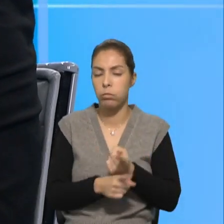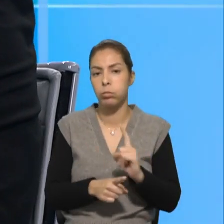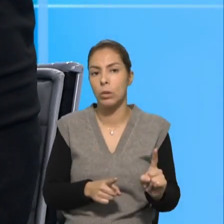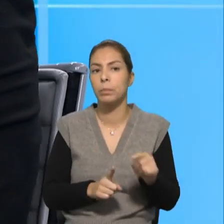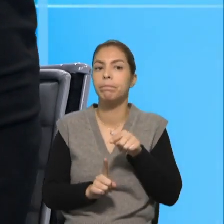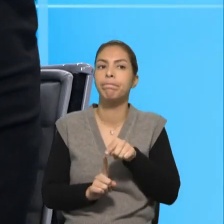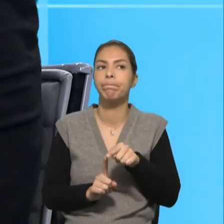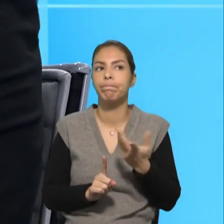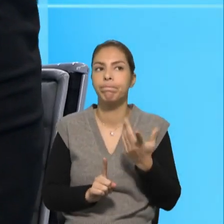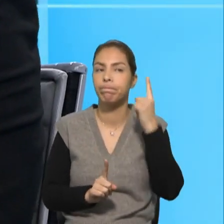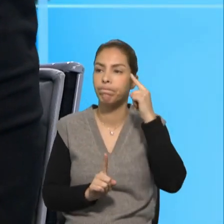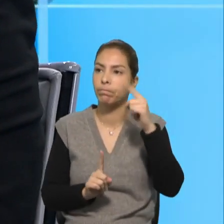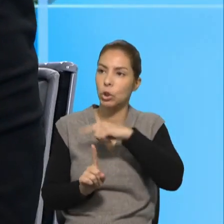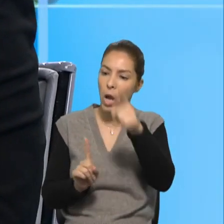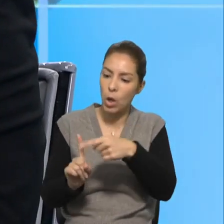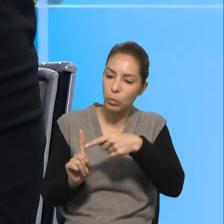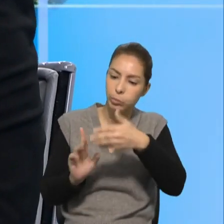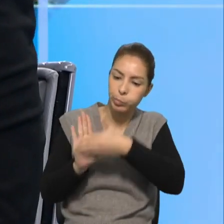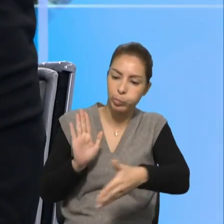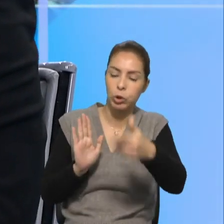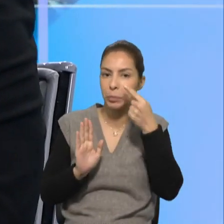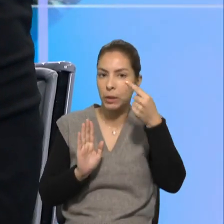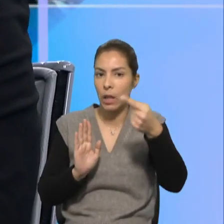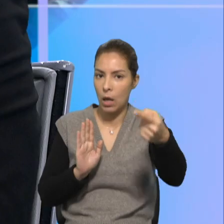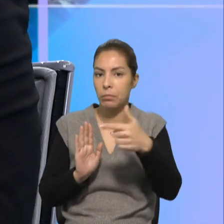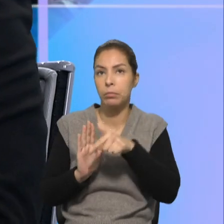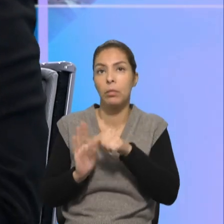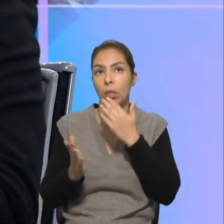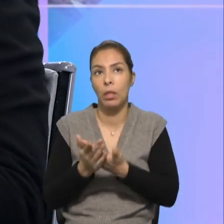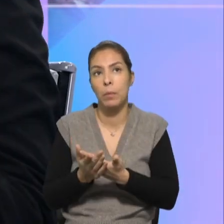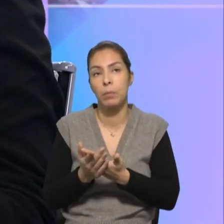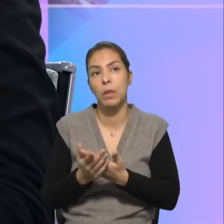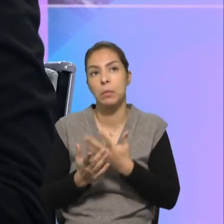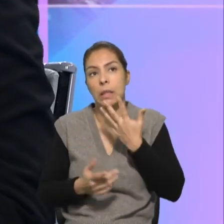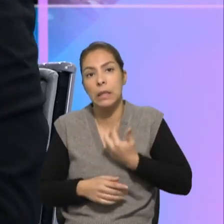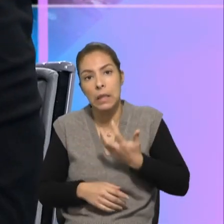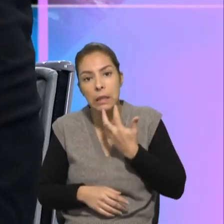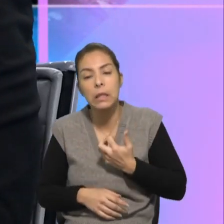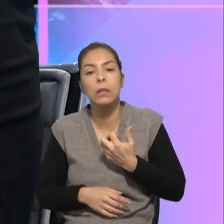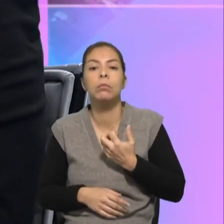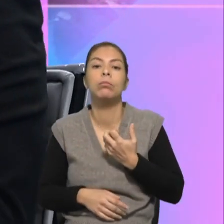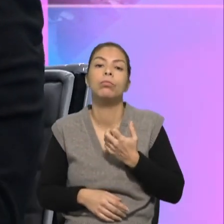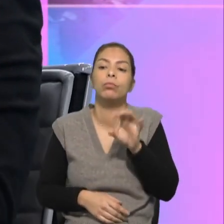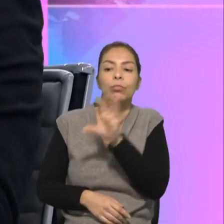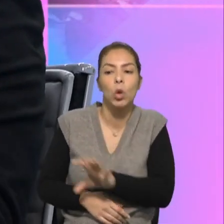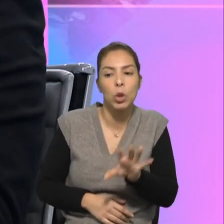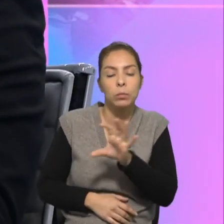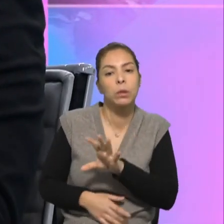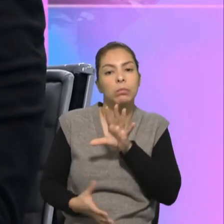importante para o processo sinodal. Pode haver algum receio que tantos eventos jubilares que,